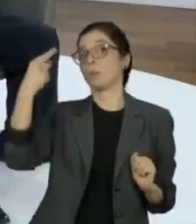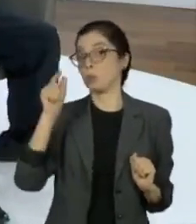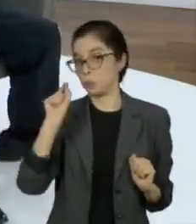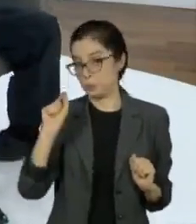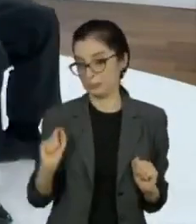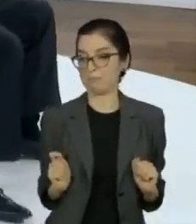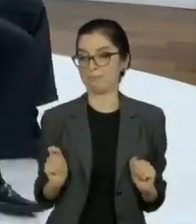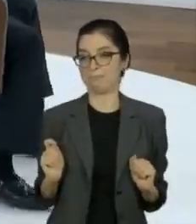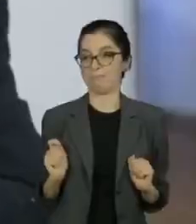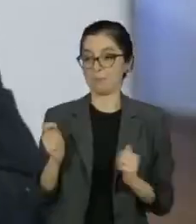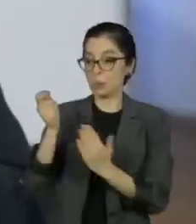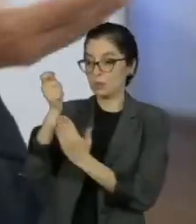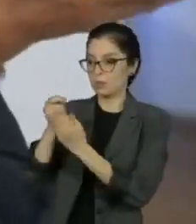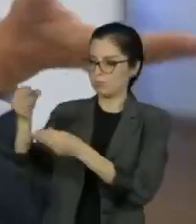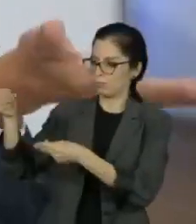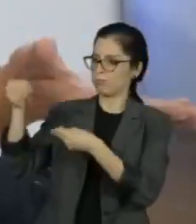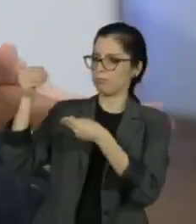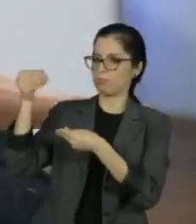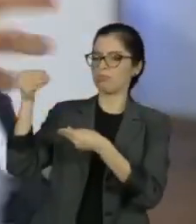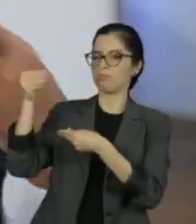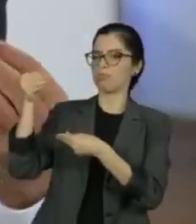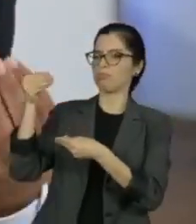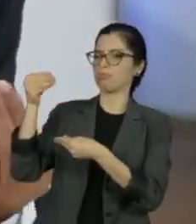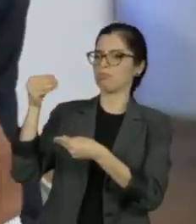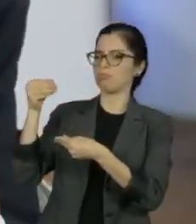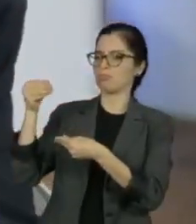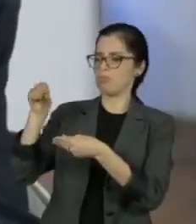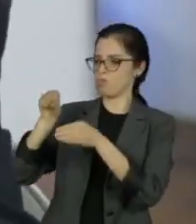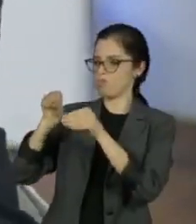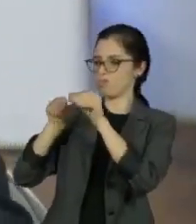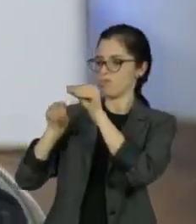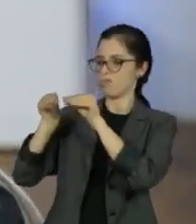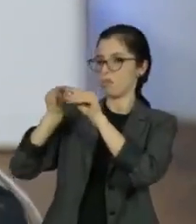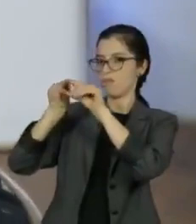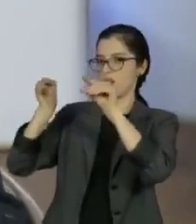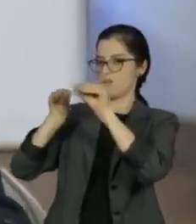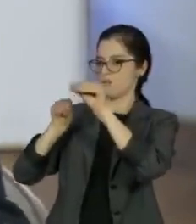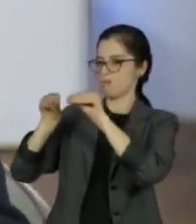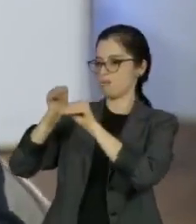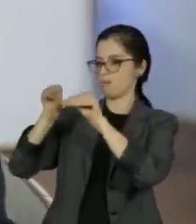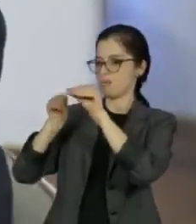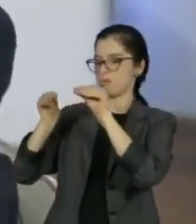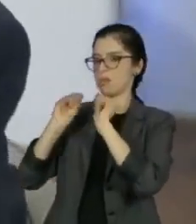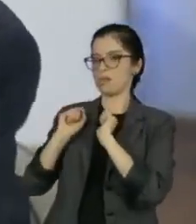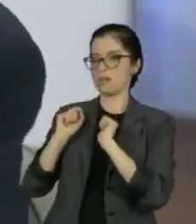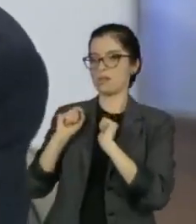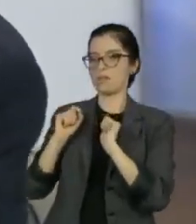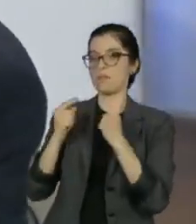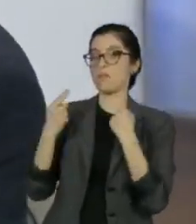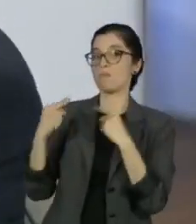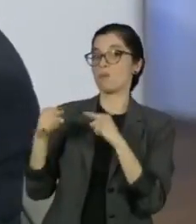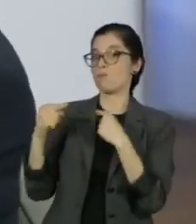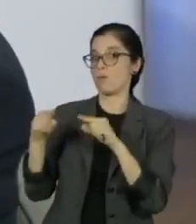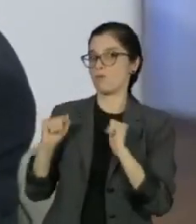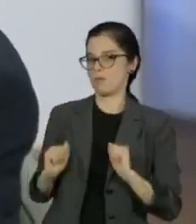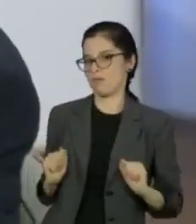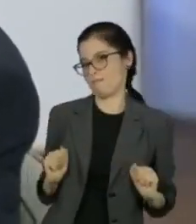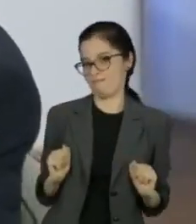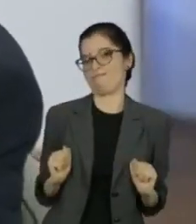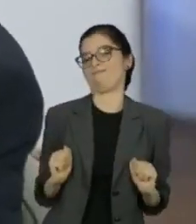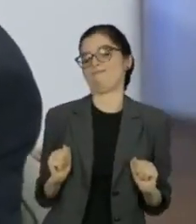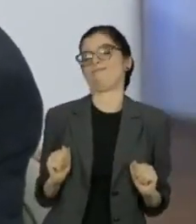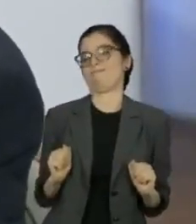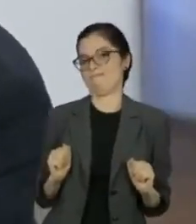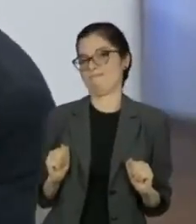tô falando que eu não sei que foi o desbloqueio para o final para provocar uma cena essa uma sinapse